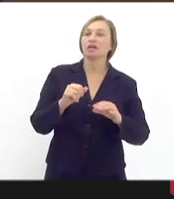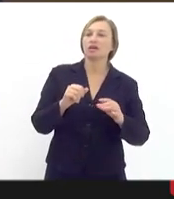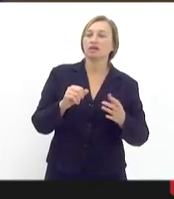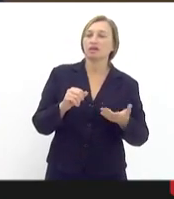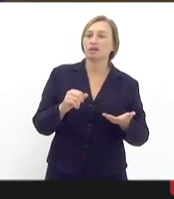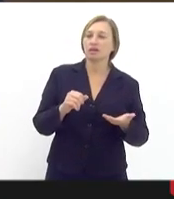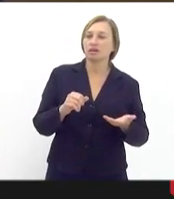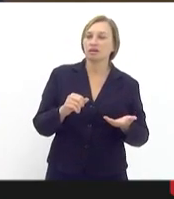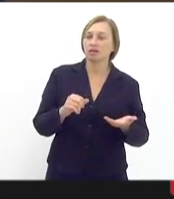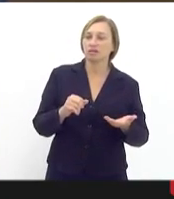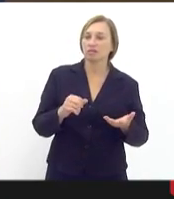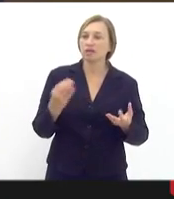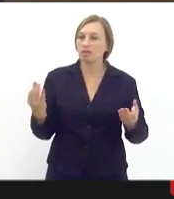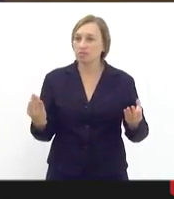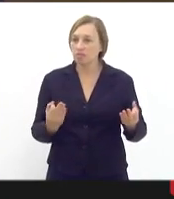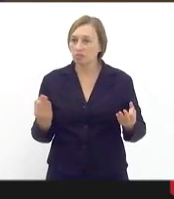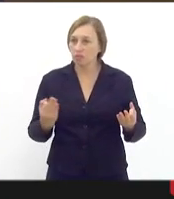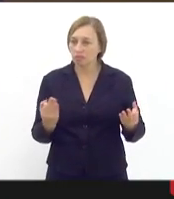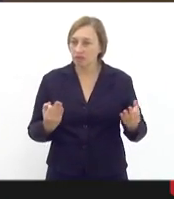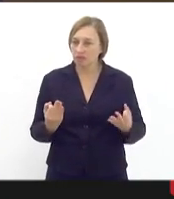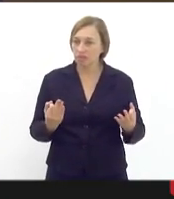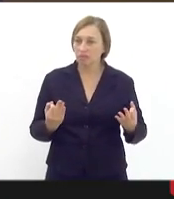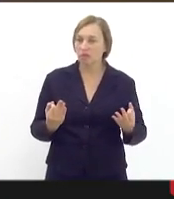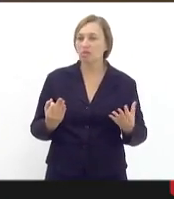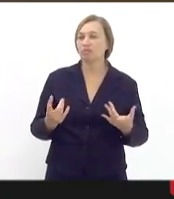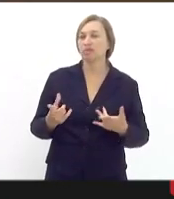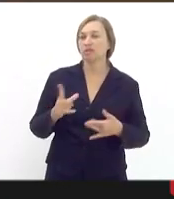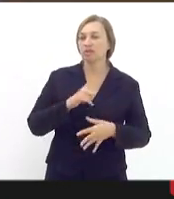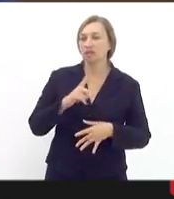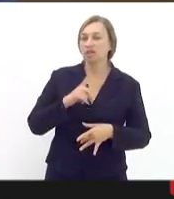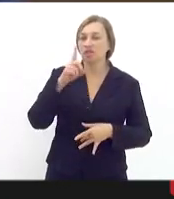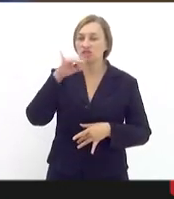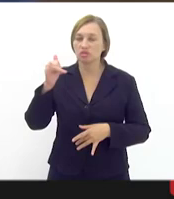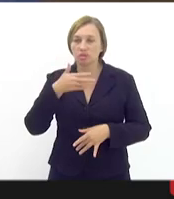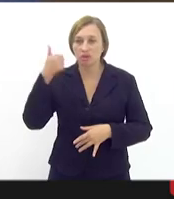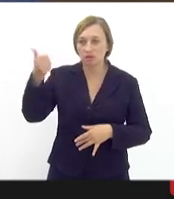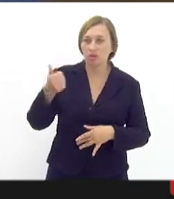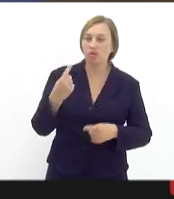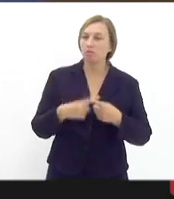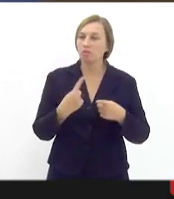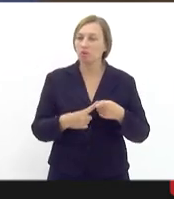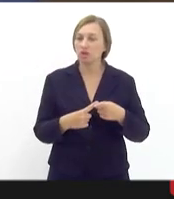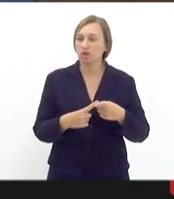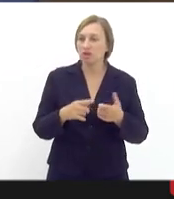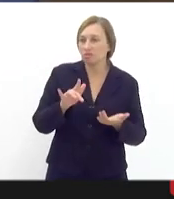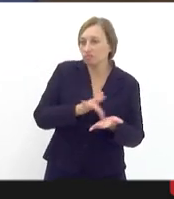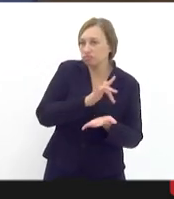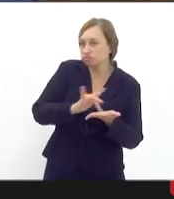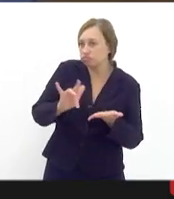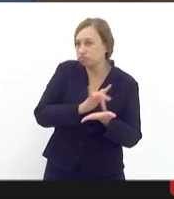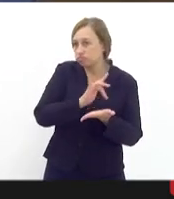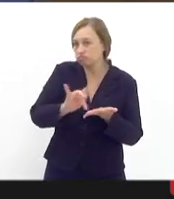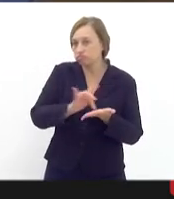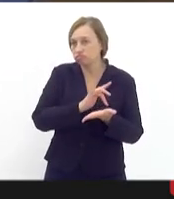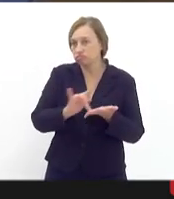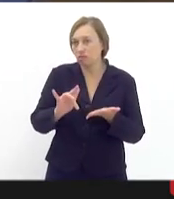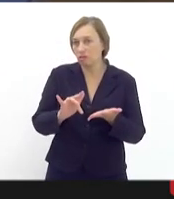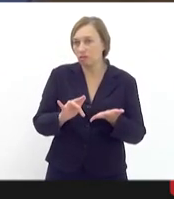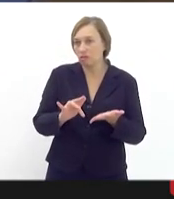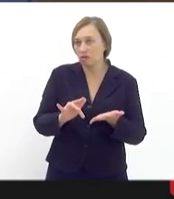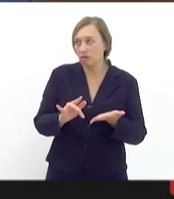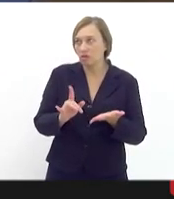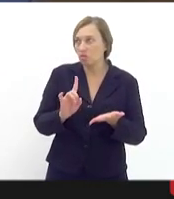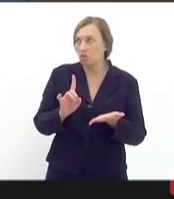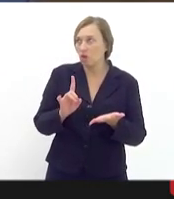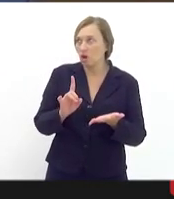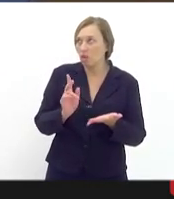chave para que nós possamos ter dias melhores, porque a era digital ela é definitiva, não é um